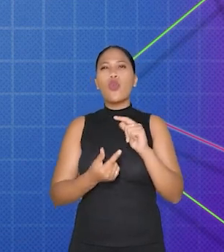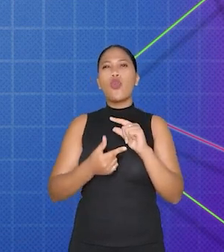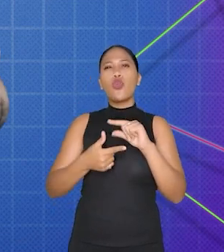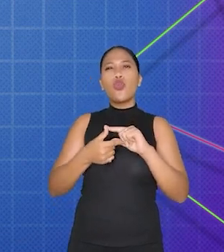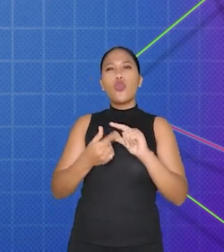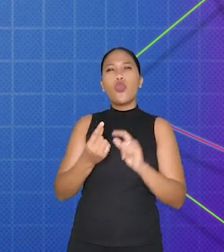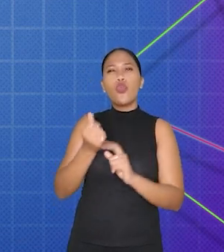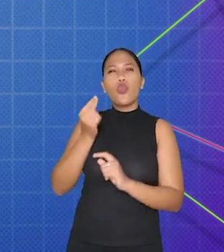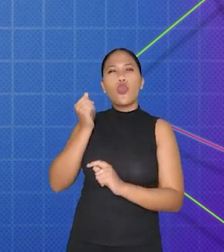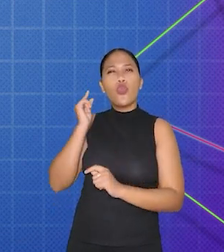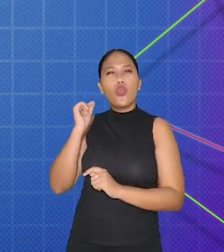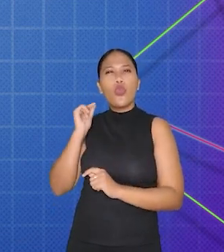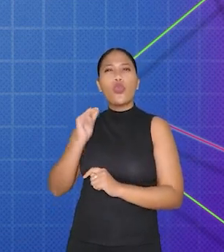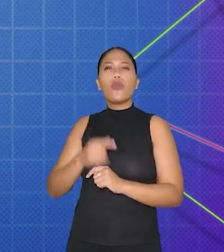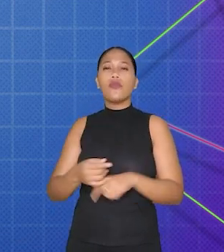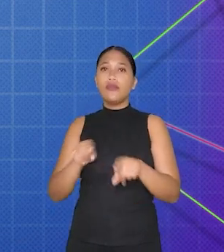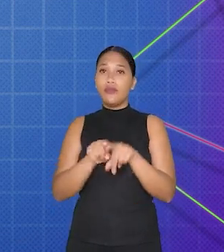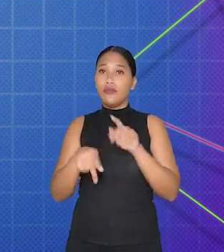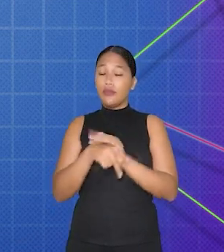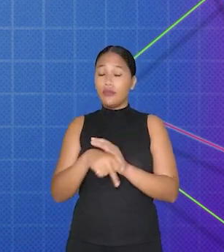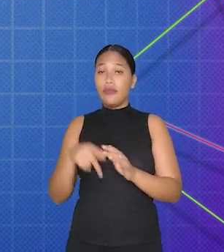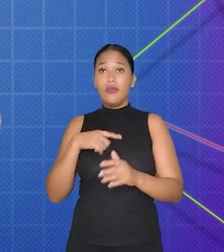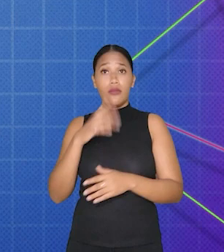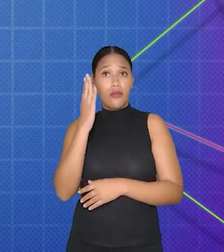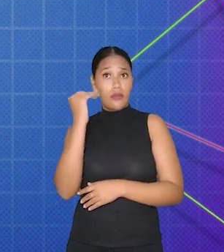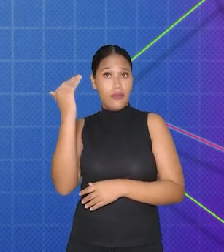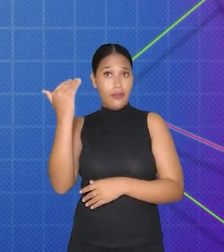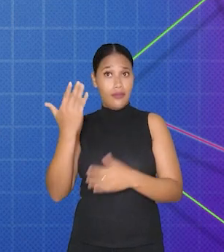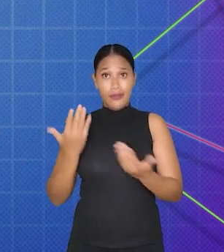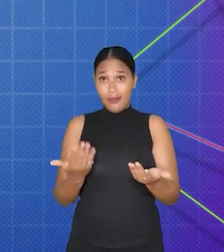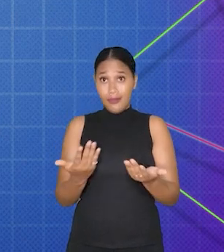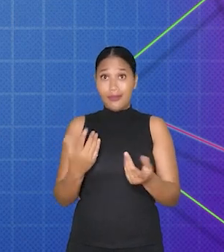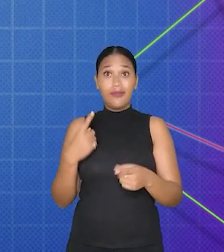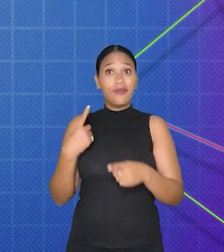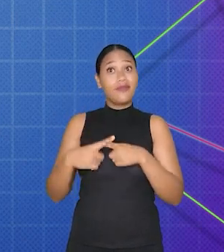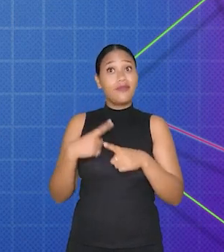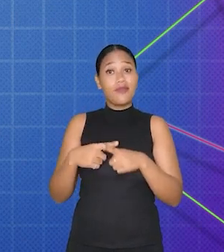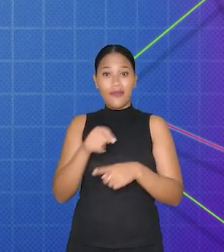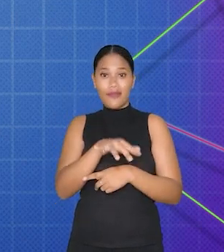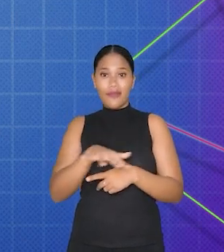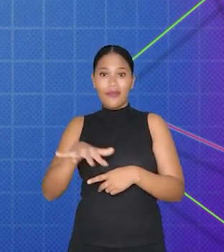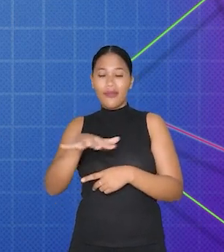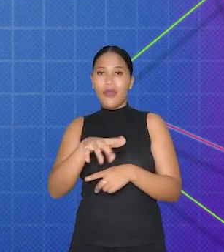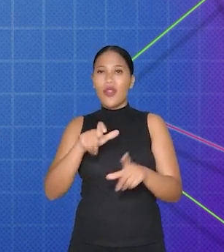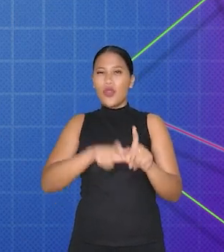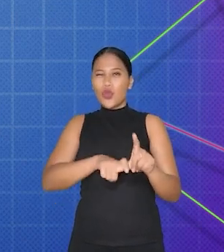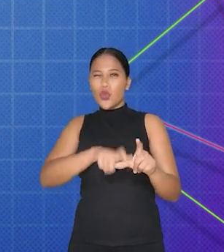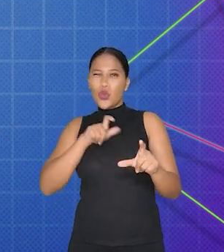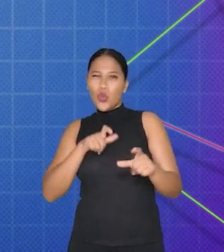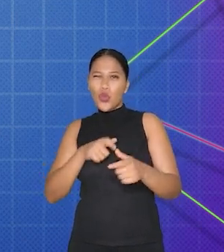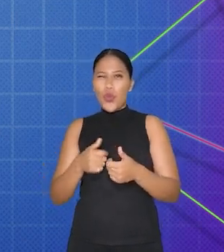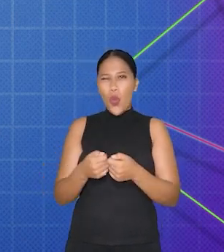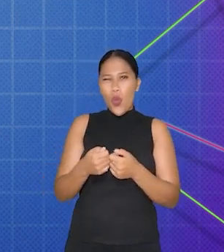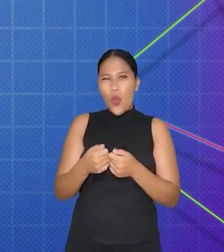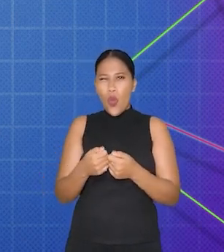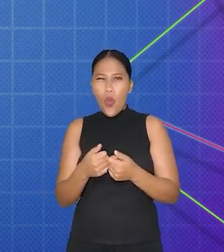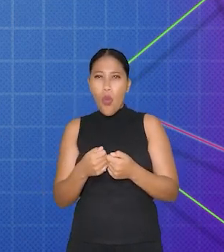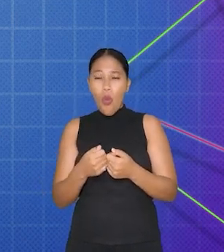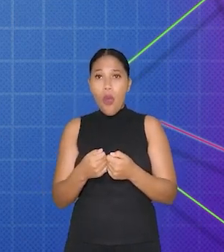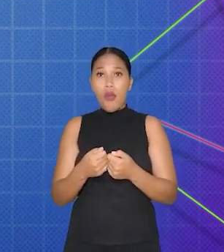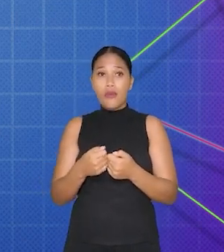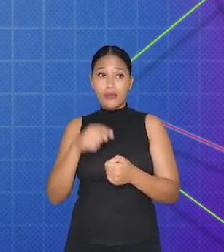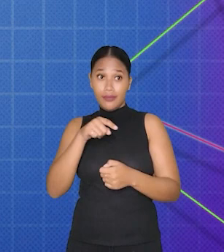retrô. Atualmente, a pixel art vive um momento de grande popularidade, especialmente no cenário dos jogos independentes.